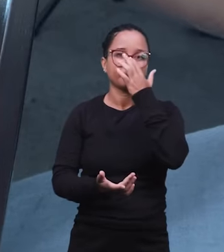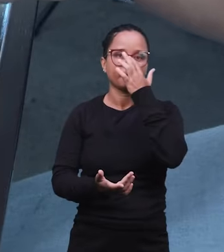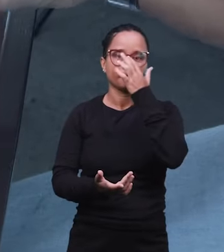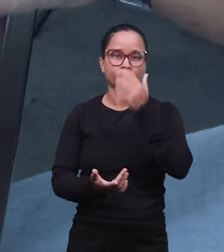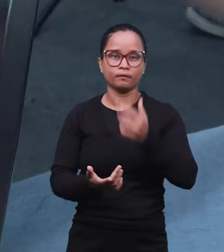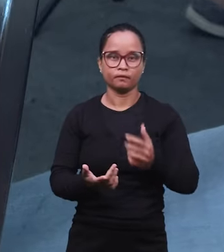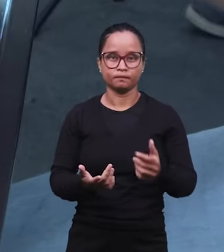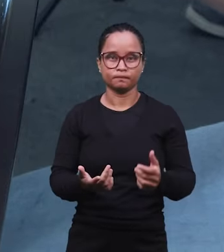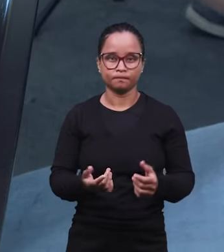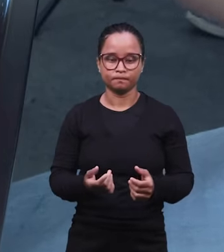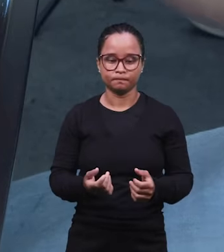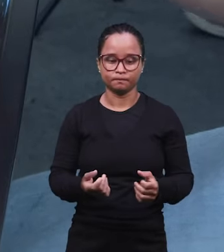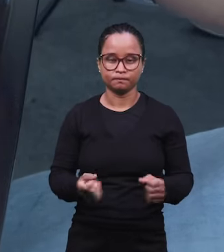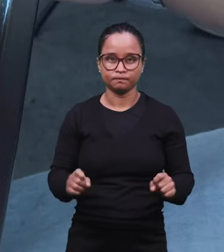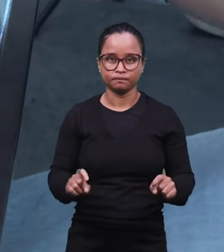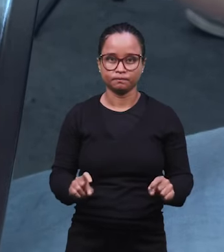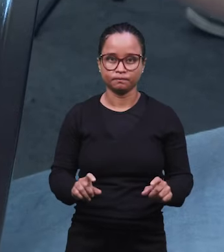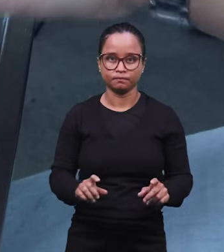Quem somos?